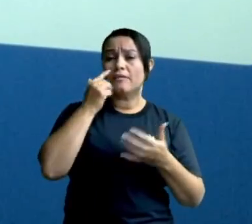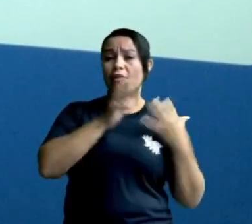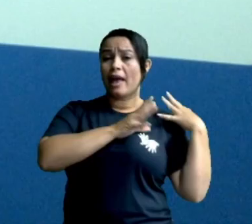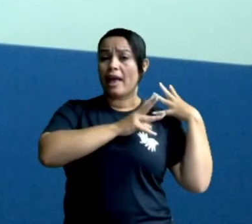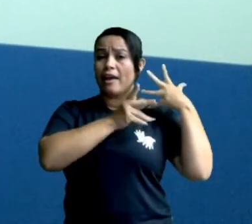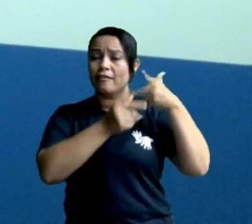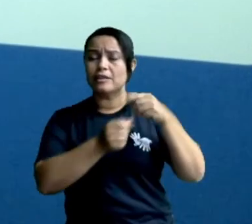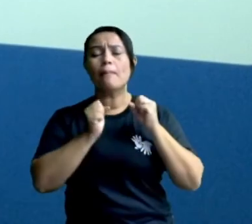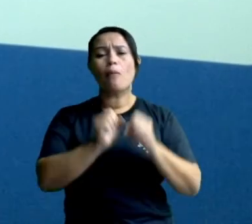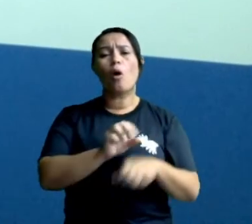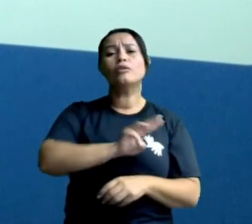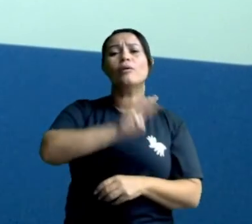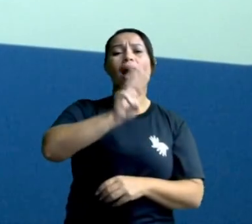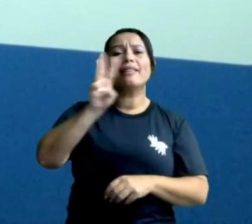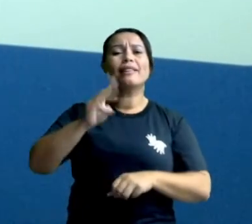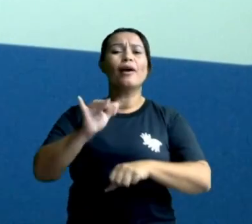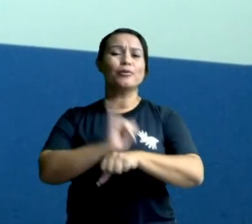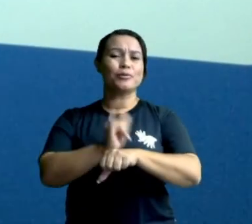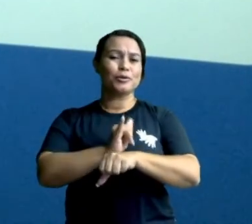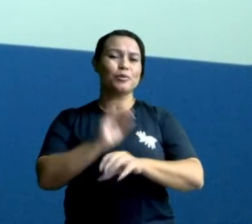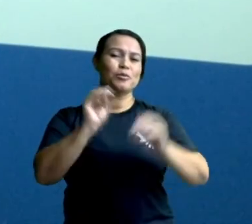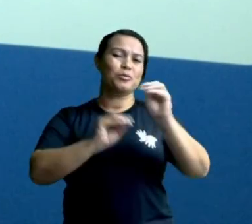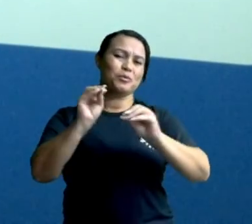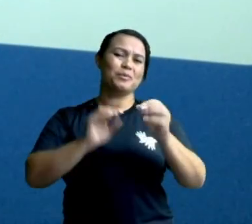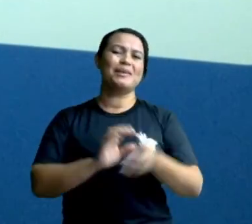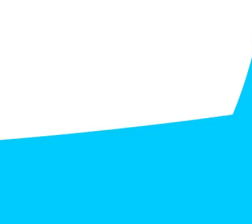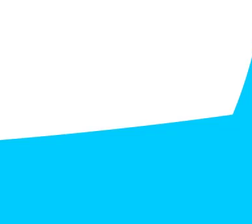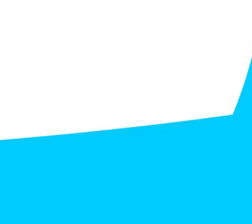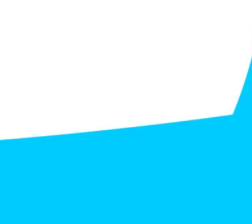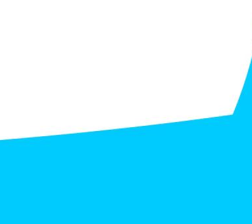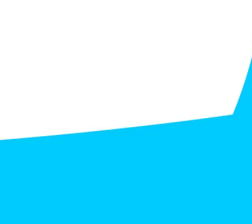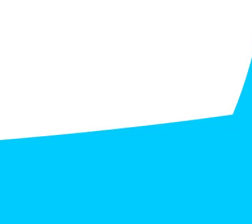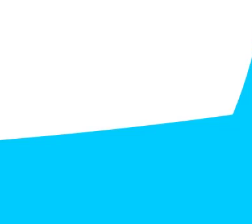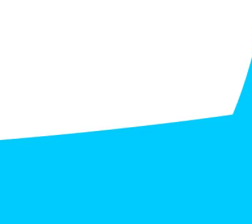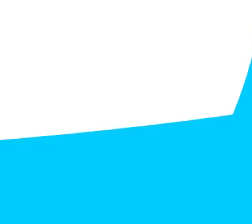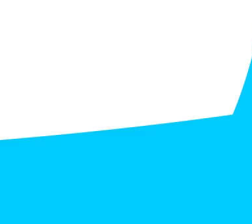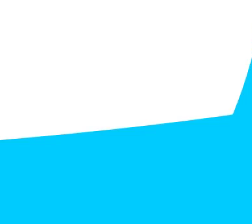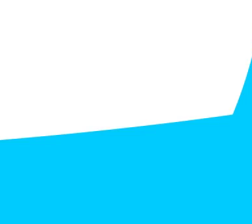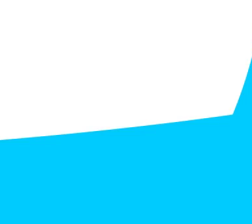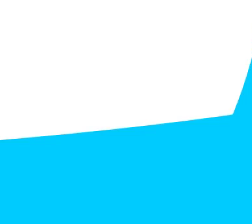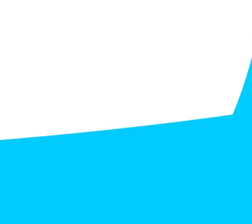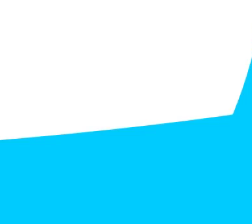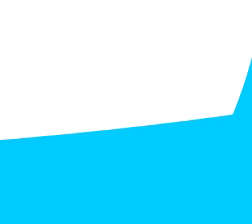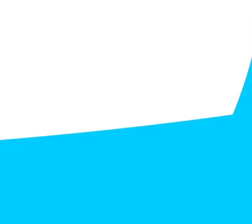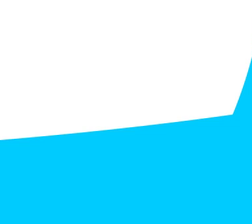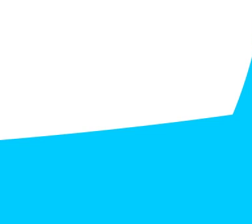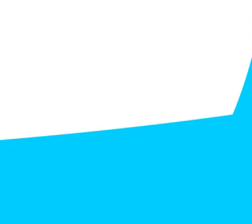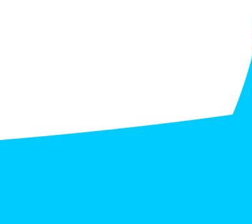aula é só se essa o canal do YouTube deixe para todos E aí